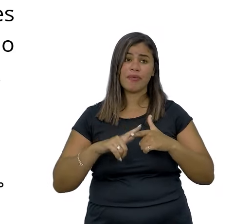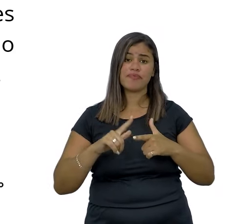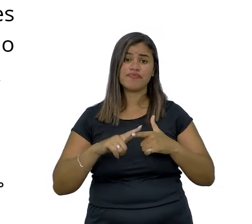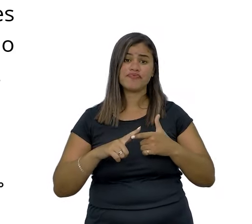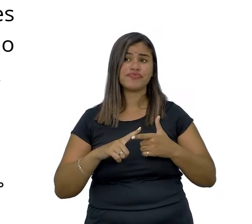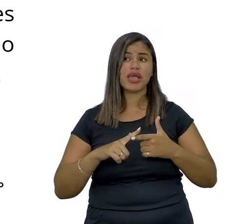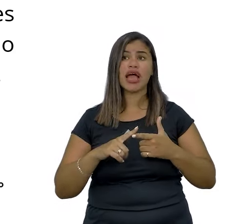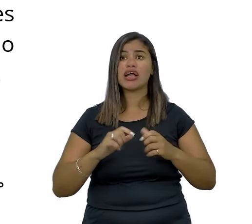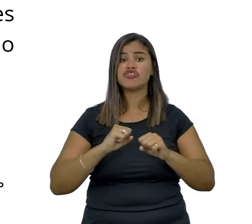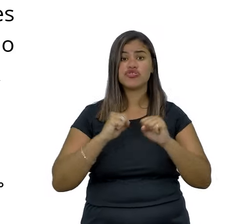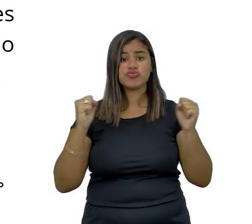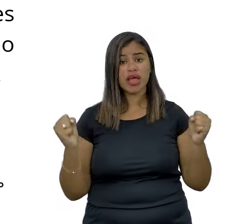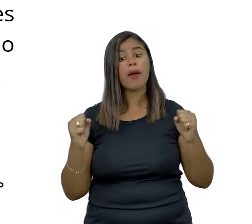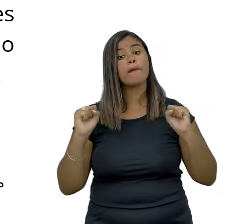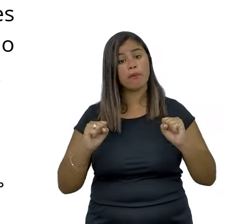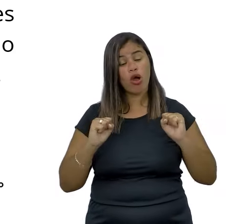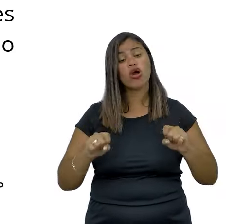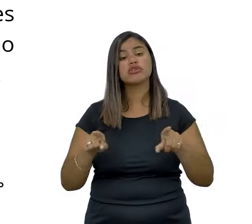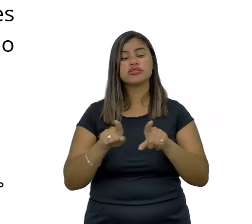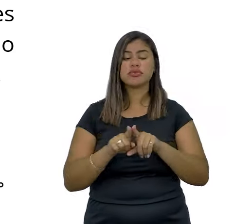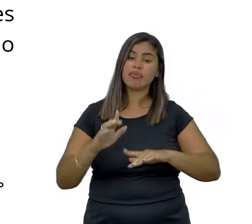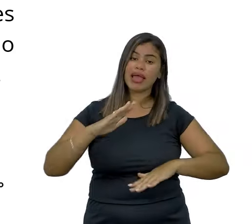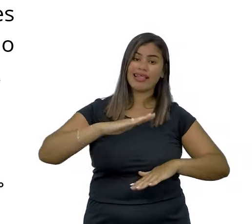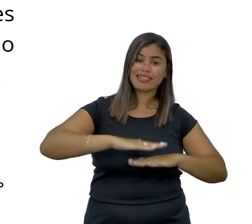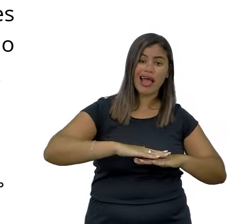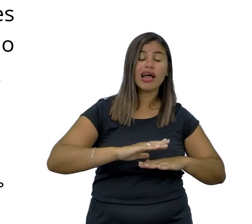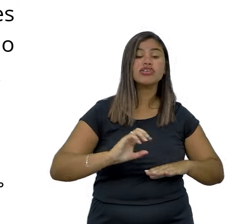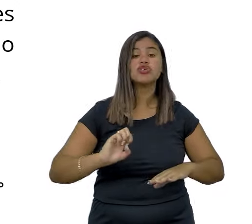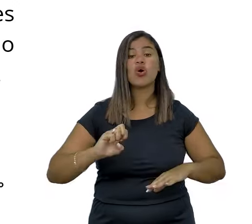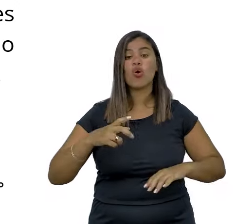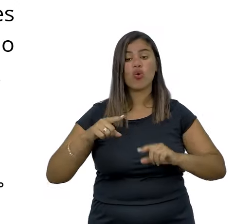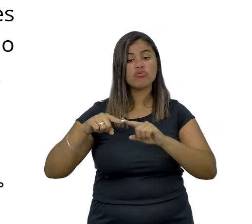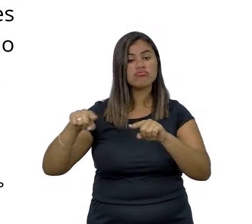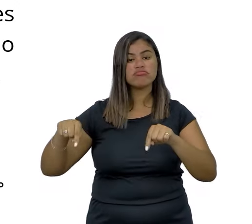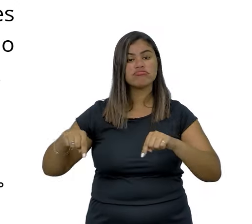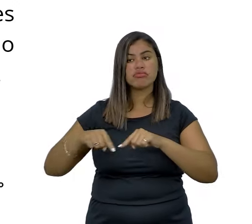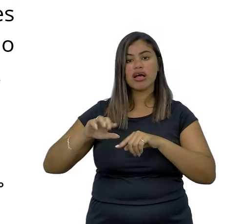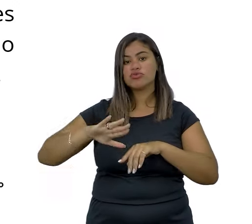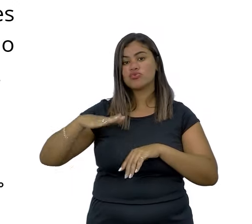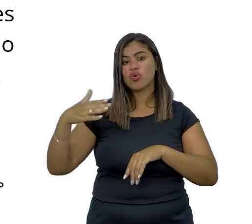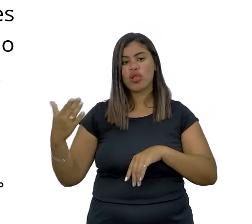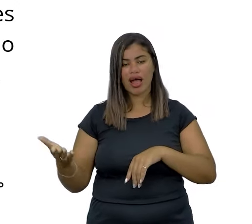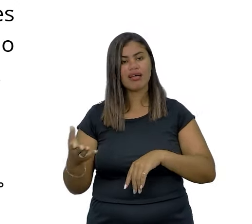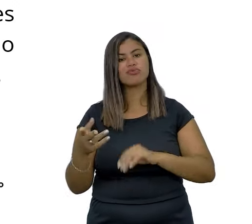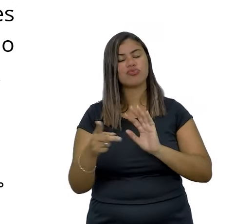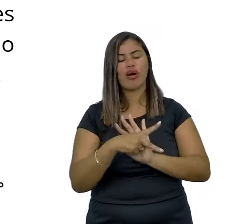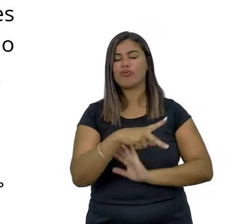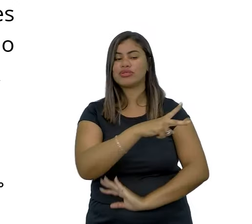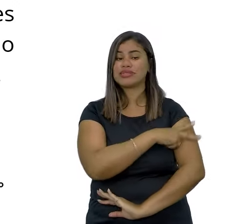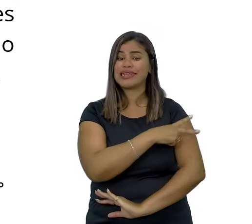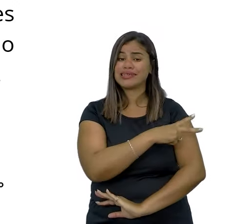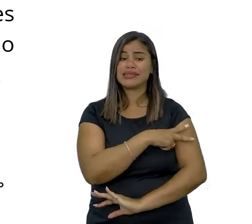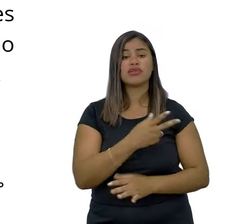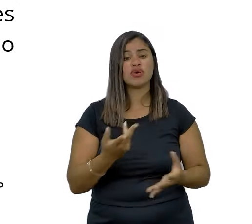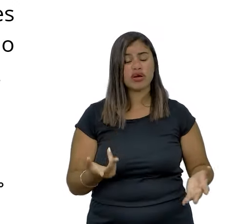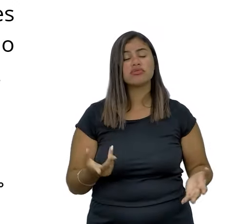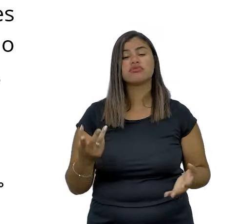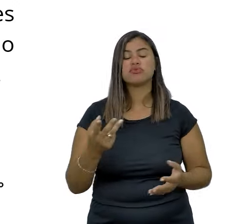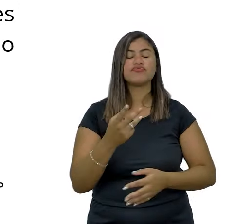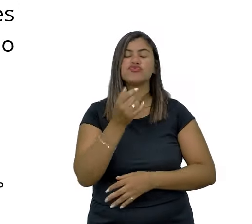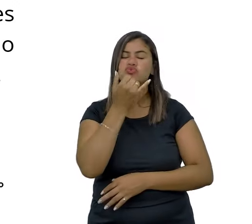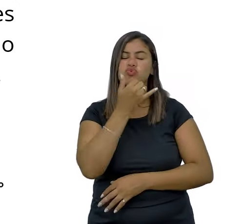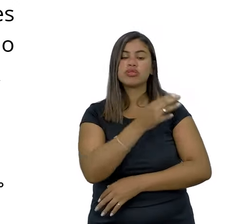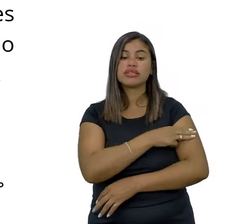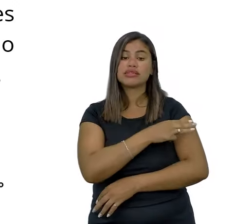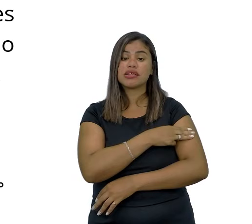da tarde ou da sala do lado, né, dos outros terceiros aninhos. Então, como a gente pode refletir sobre